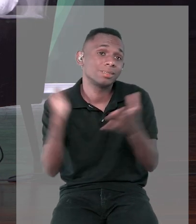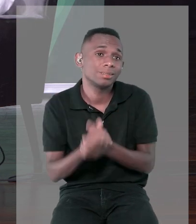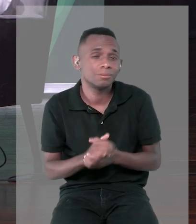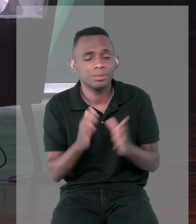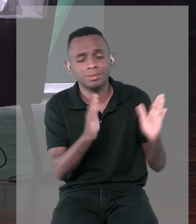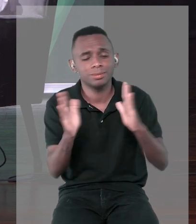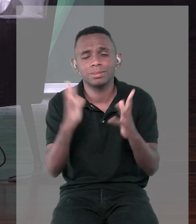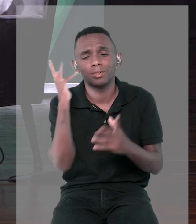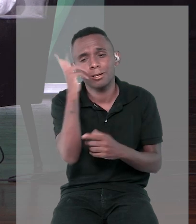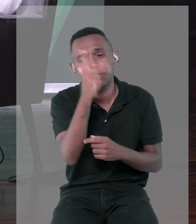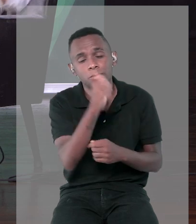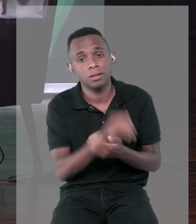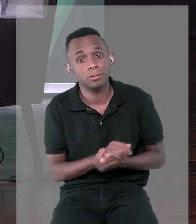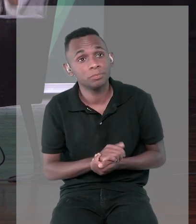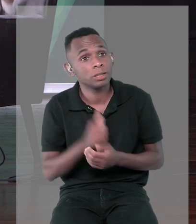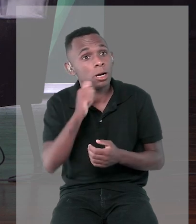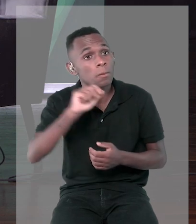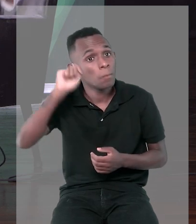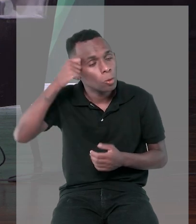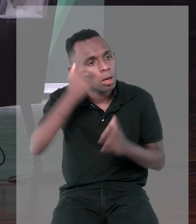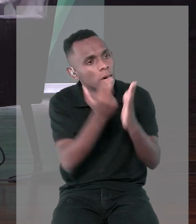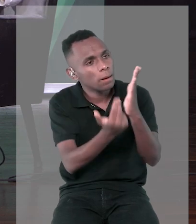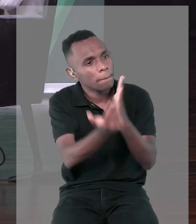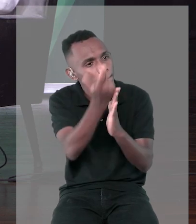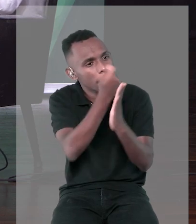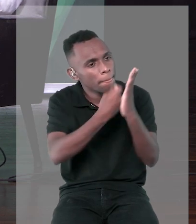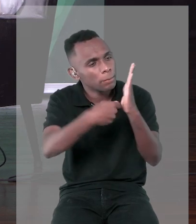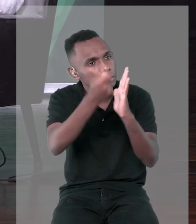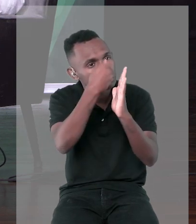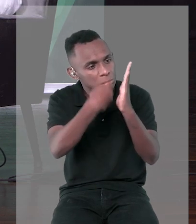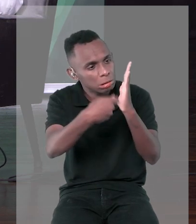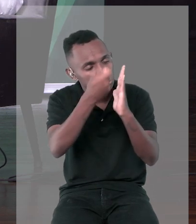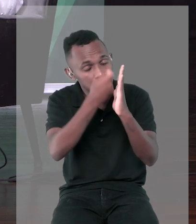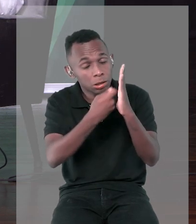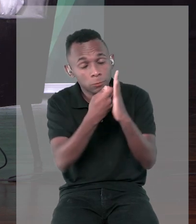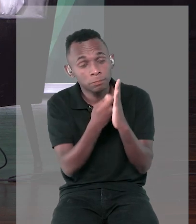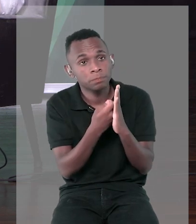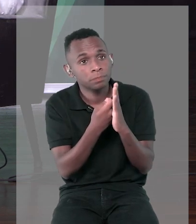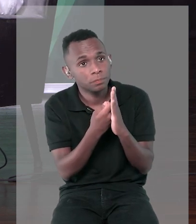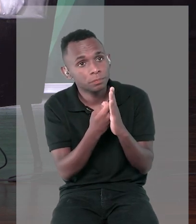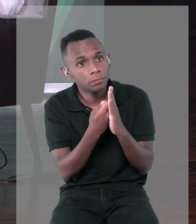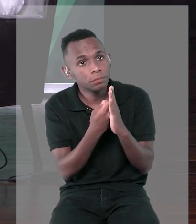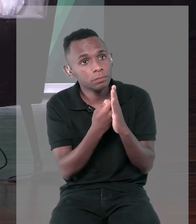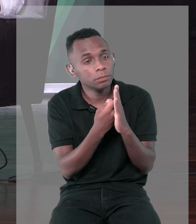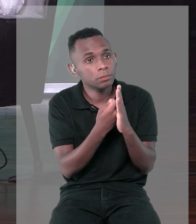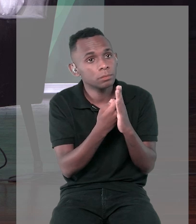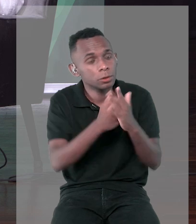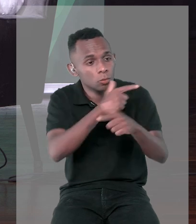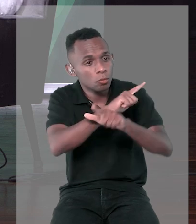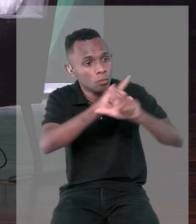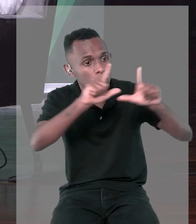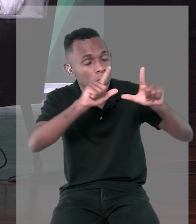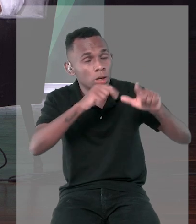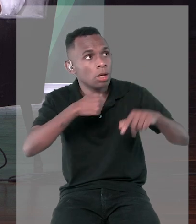essa cena é tão linda que eu vou comentar. A negra faz o desenho, porque foi ela que desenhou o oco que